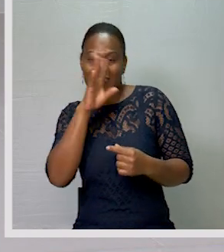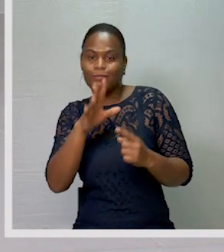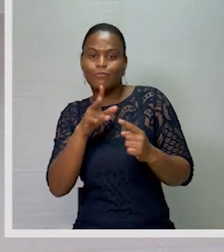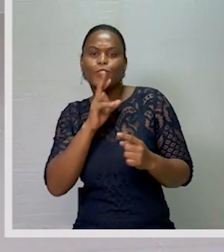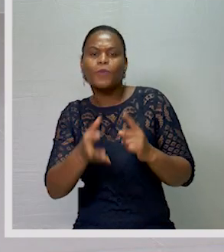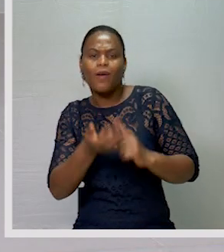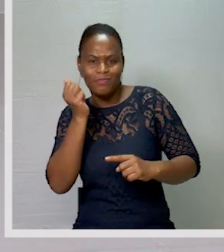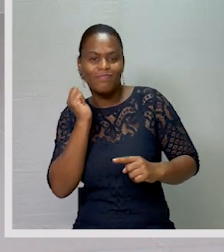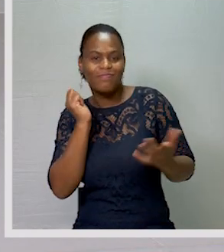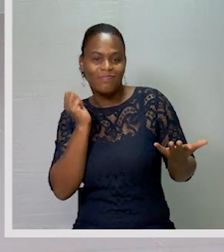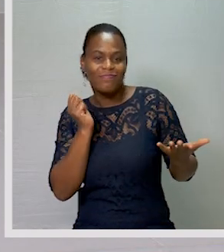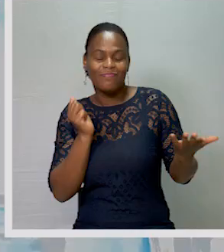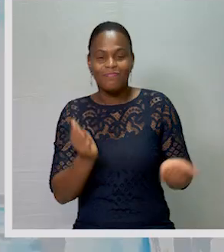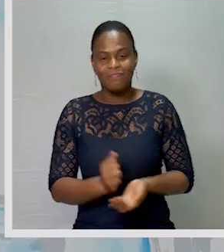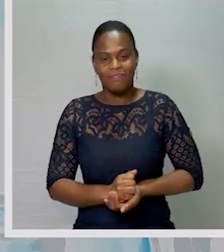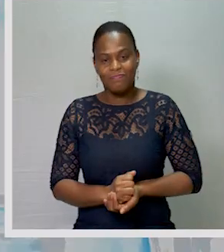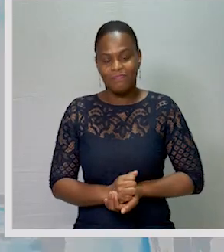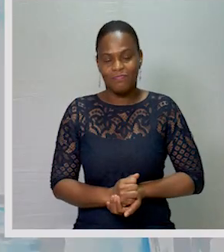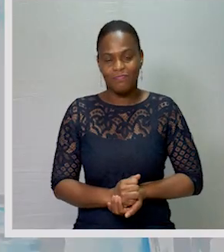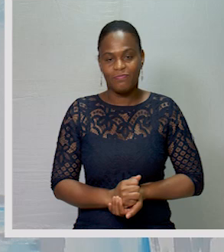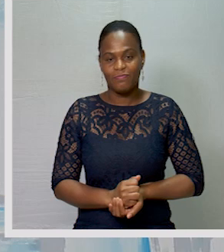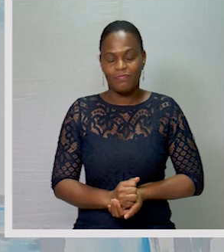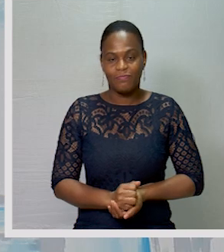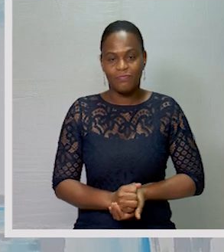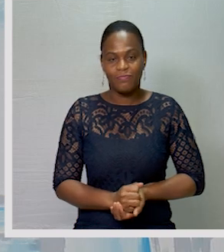se conseguiram a resposta.